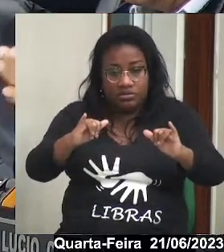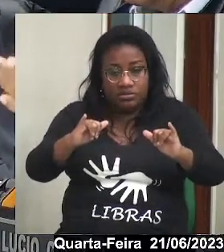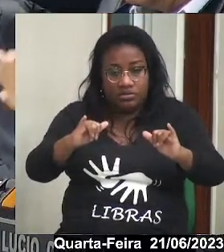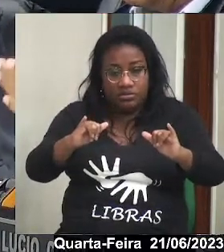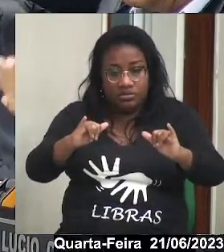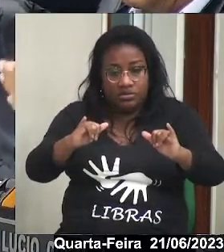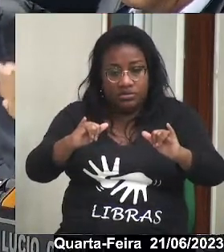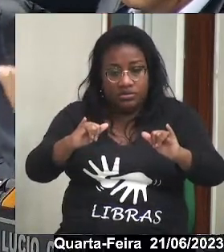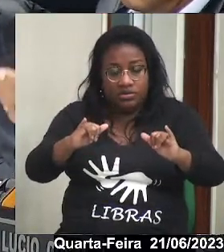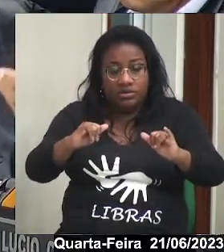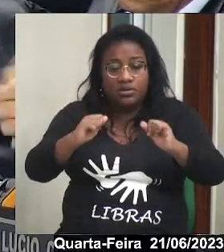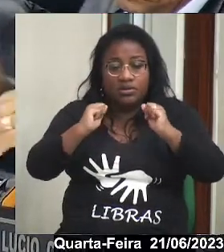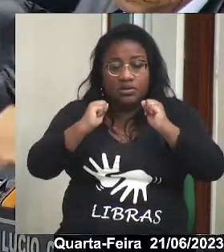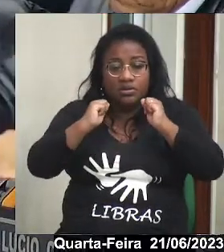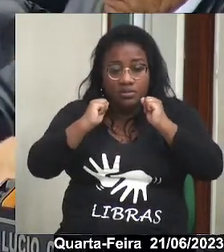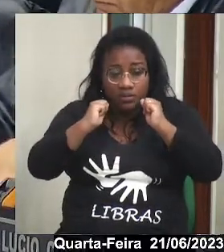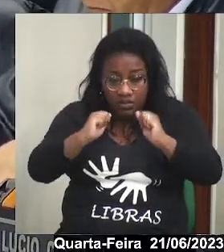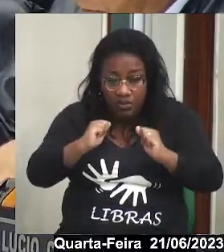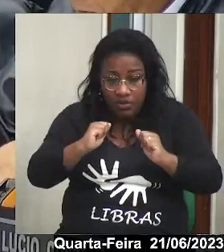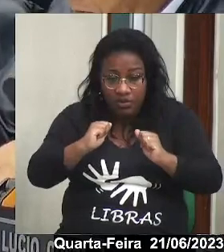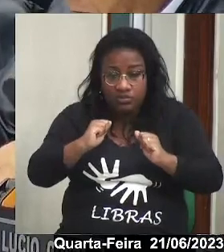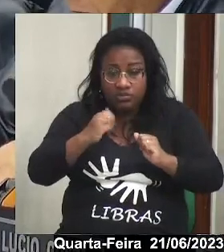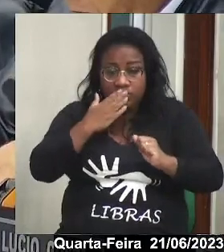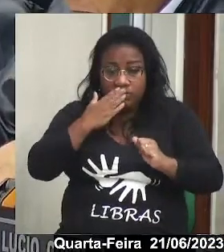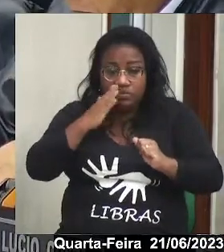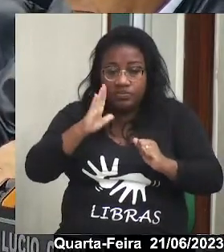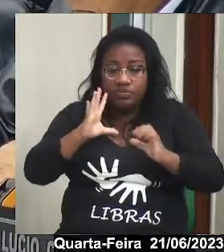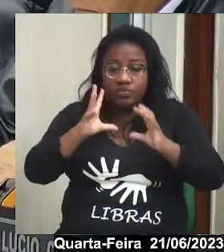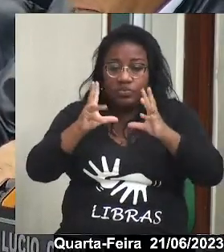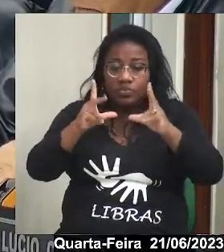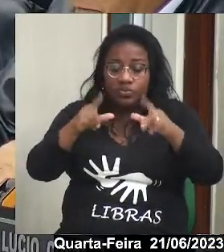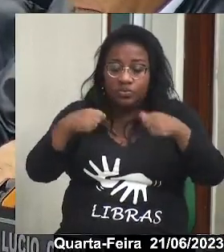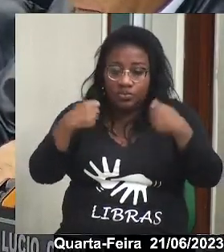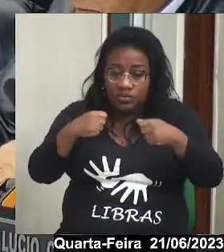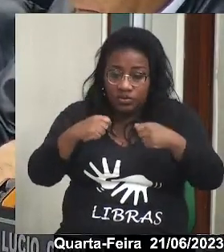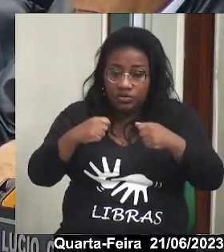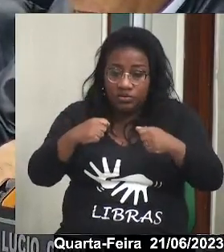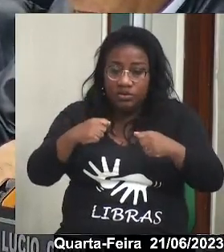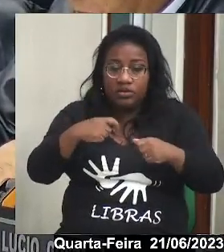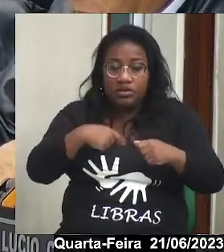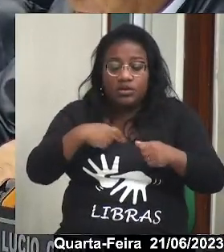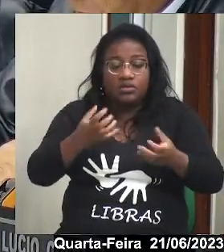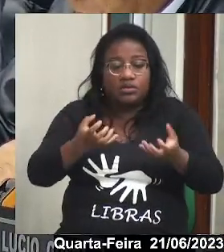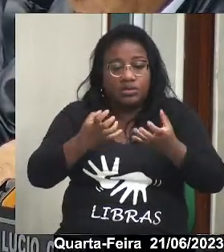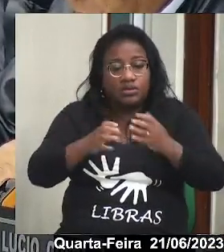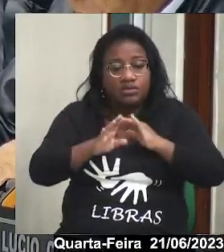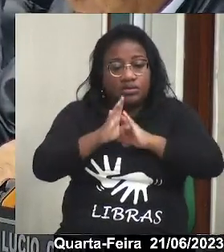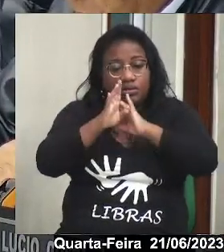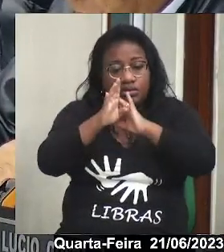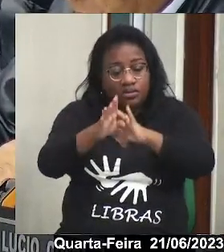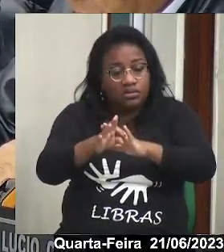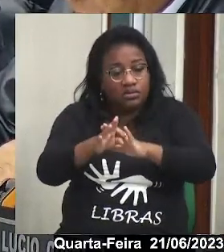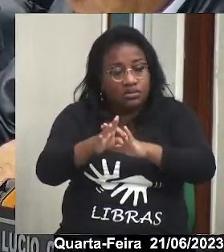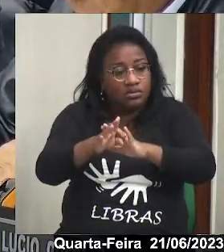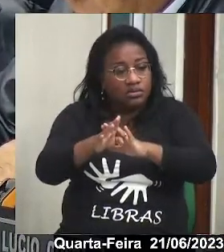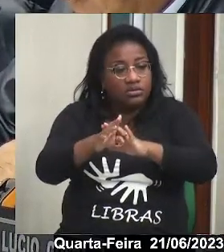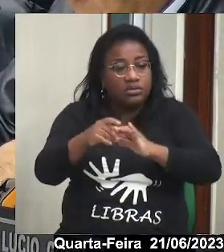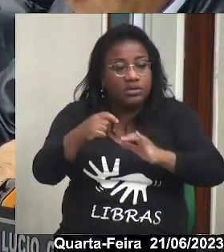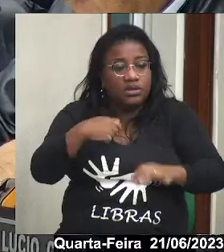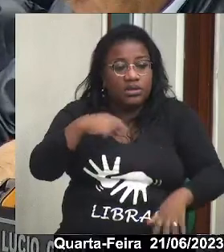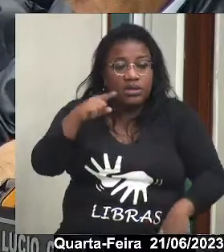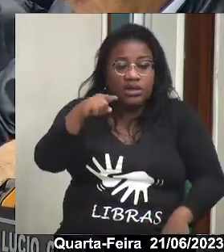dizer a vocês que pode contar comigo no que precisar, tá bom? E volto a falar, não